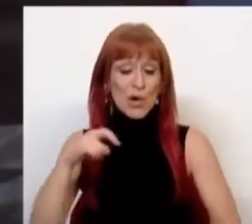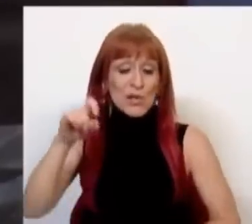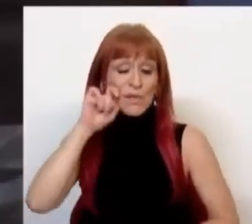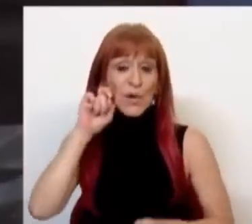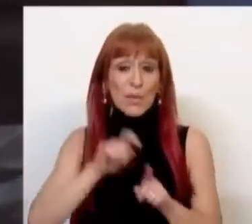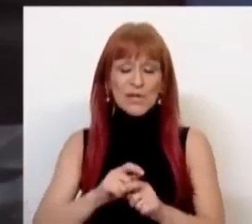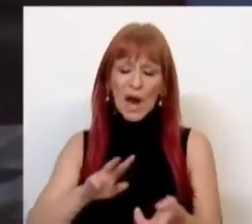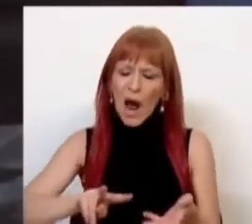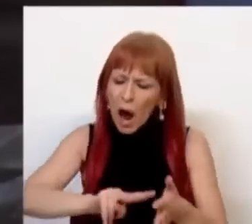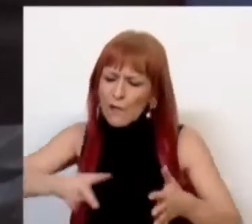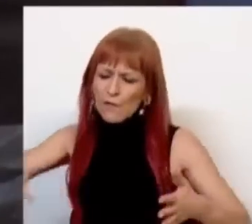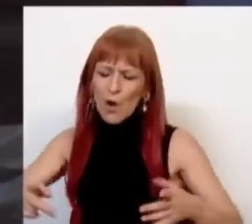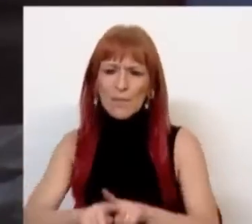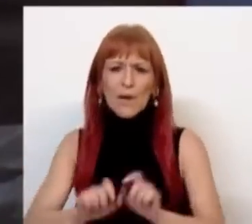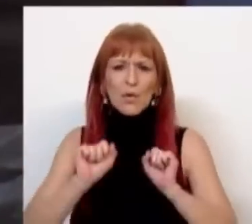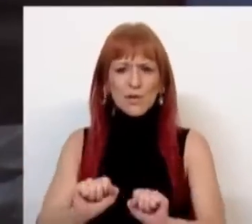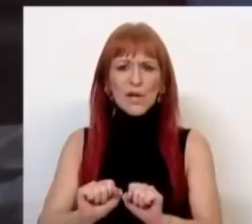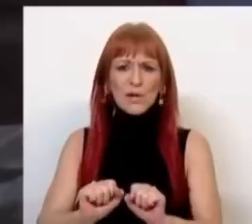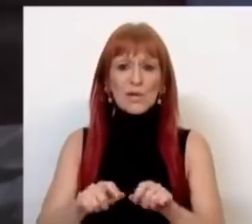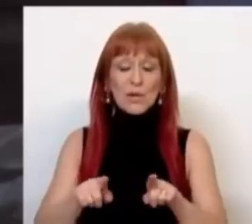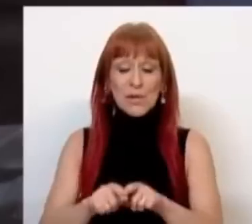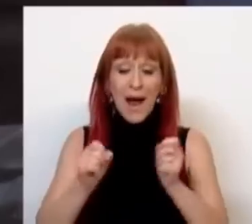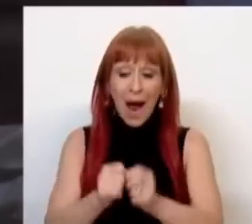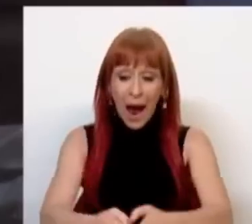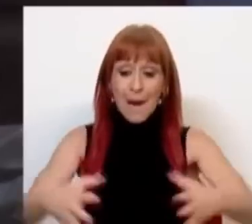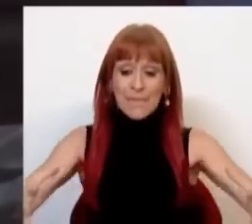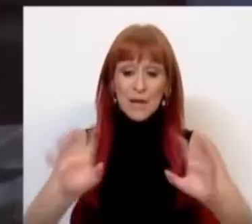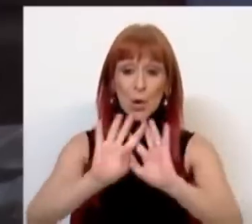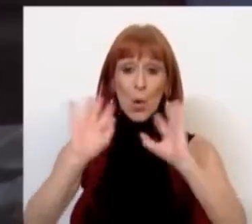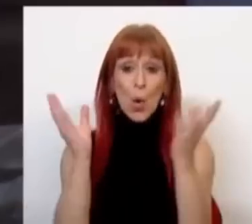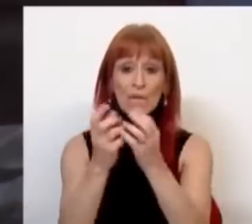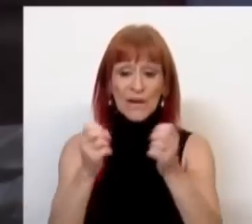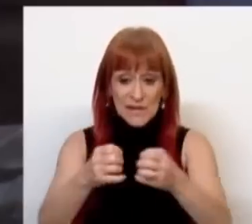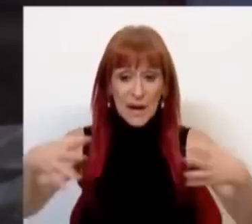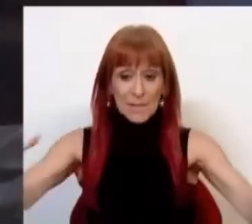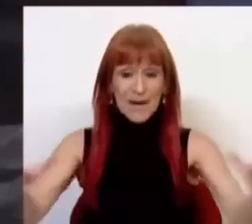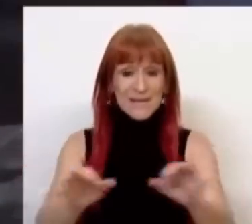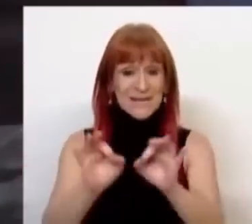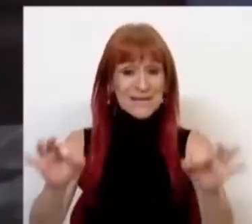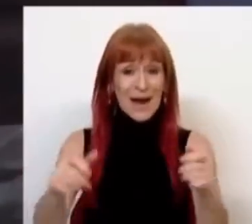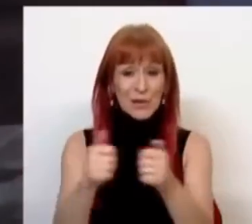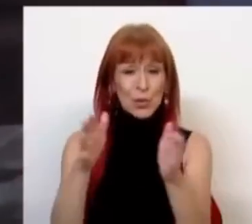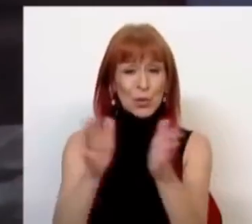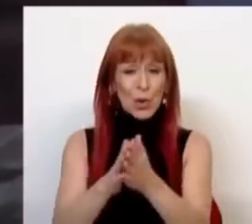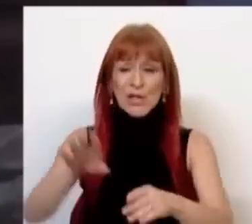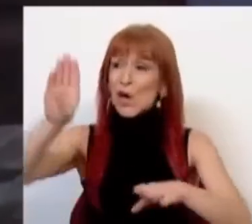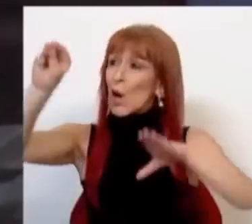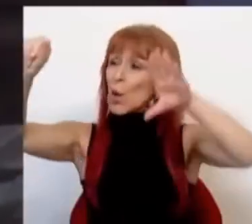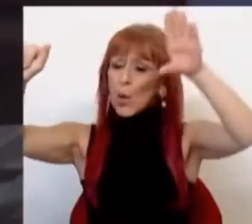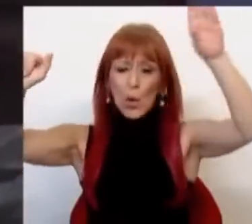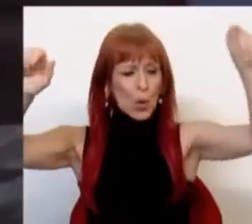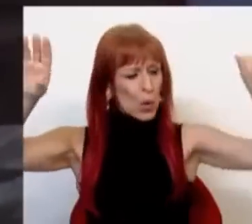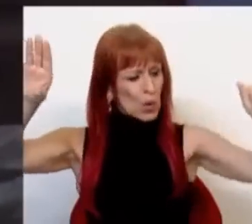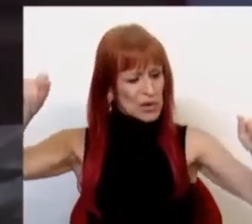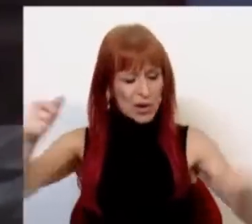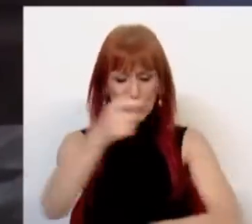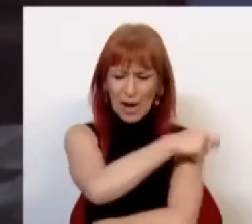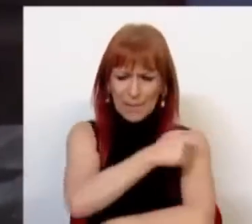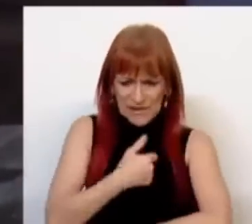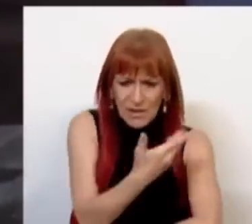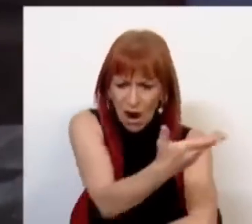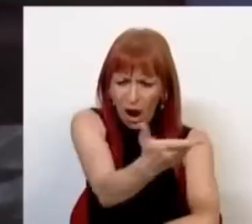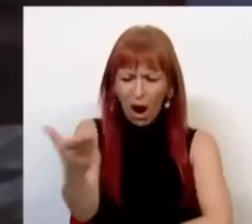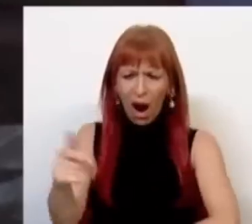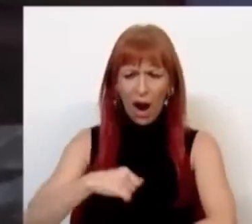uma reforma que resulte na ampliação do Conselho, de maneira que todas as regiões estejam representadas de